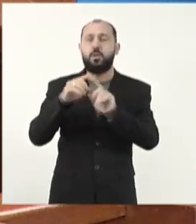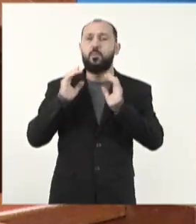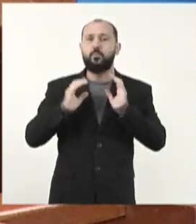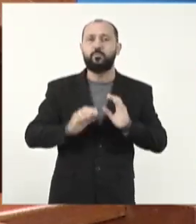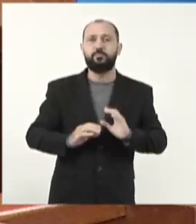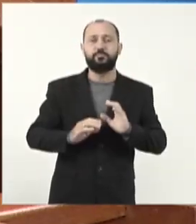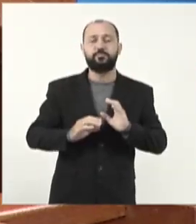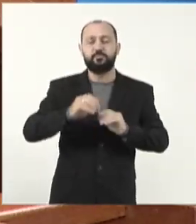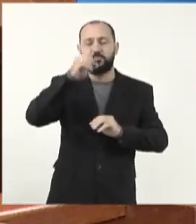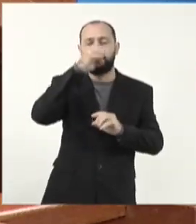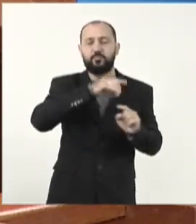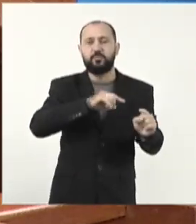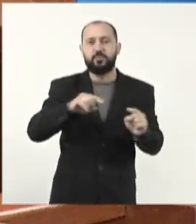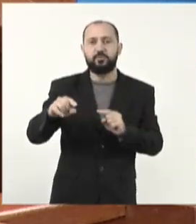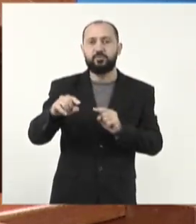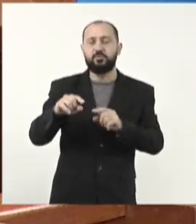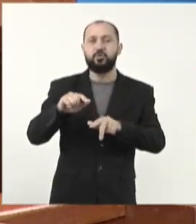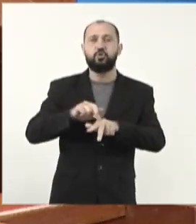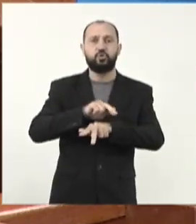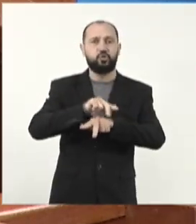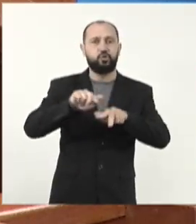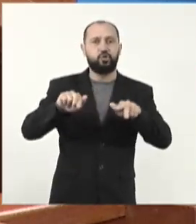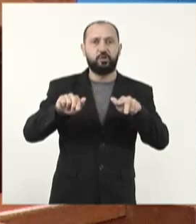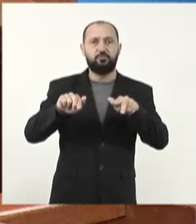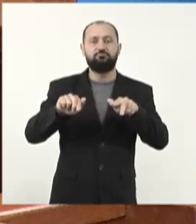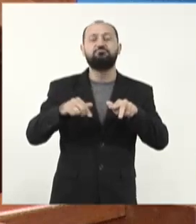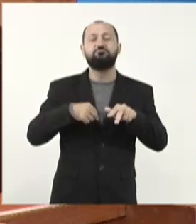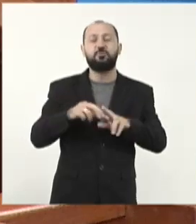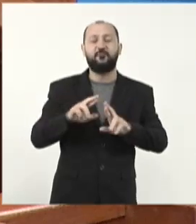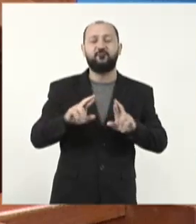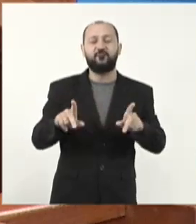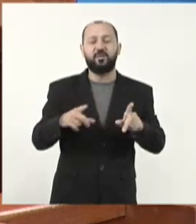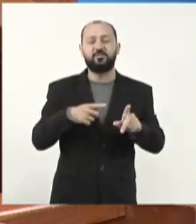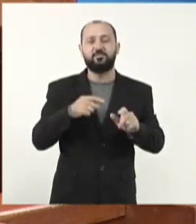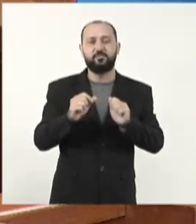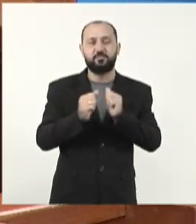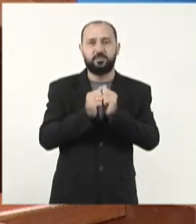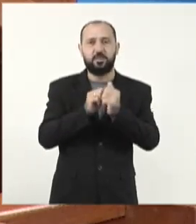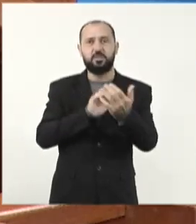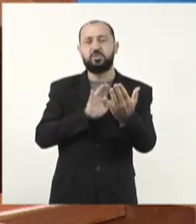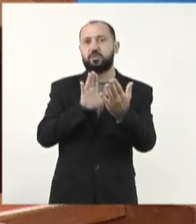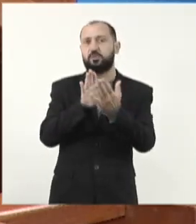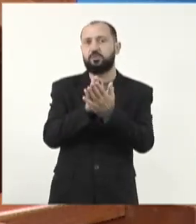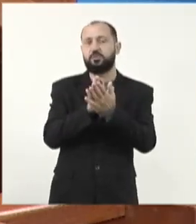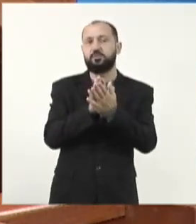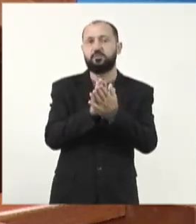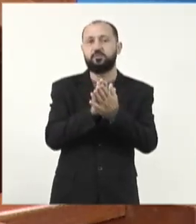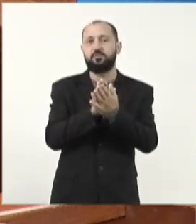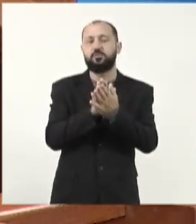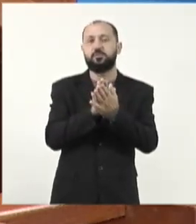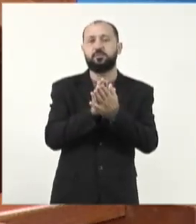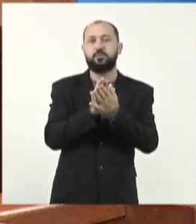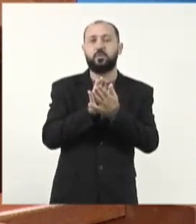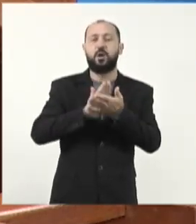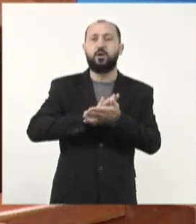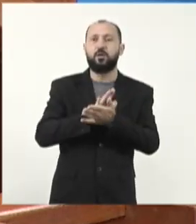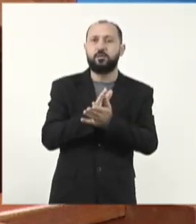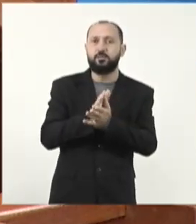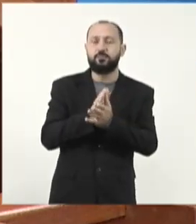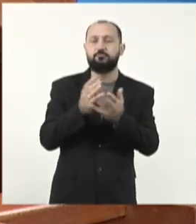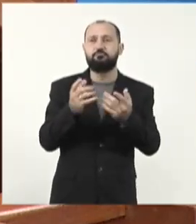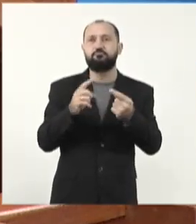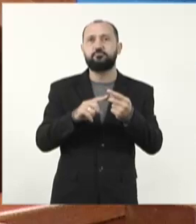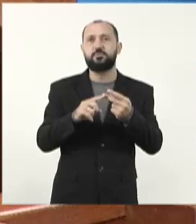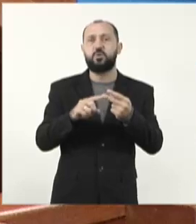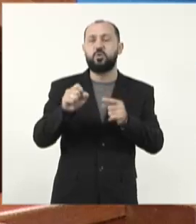de violência política de gênero. Então, a desigualdade que nós temos que enfrentar, né, a desigualdade racial, a